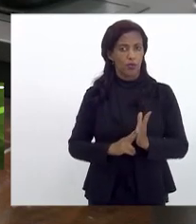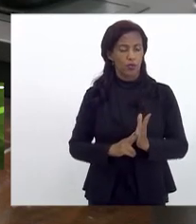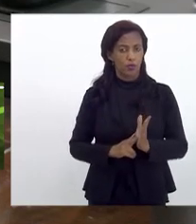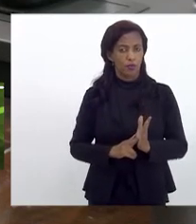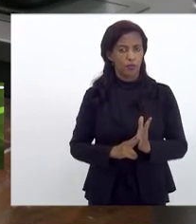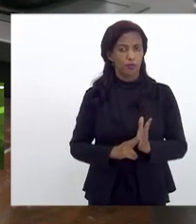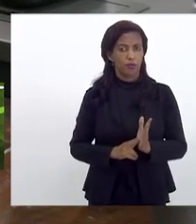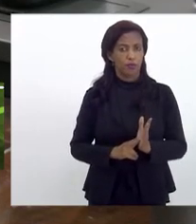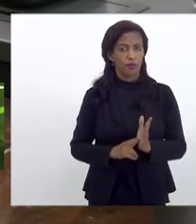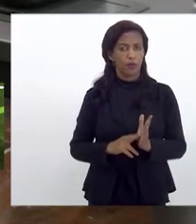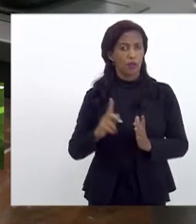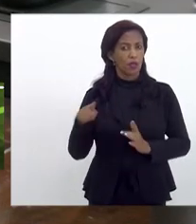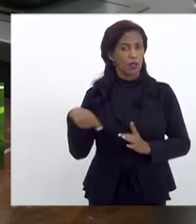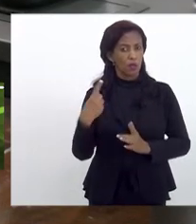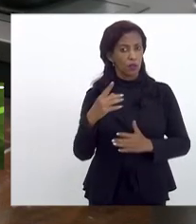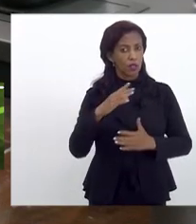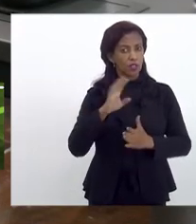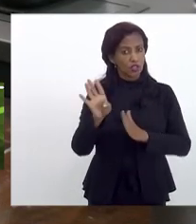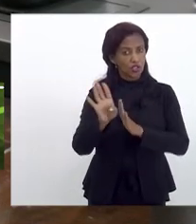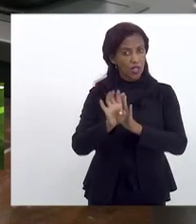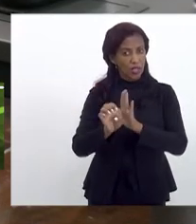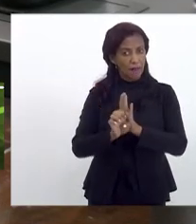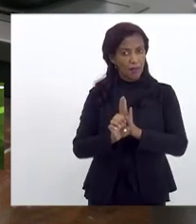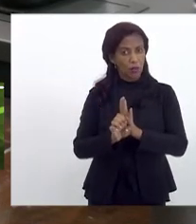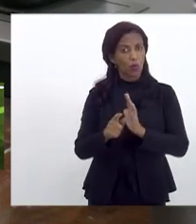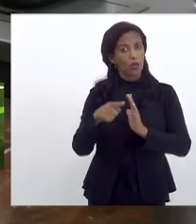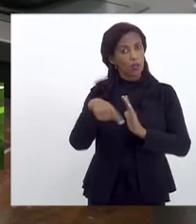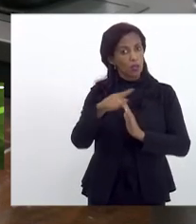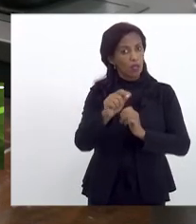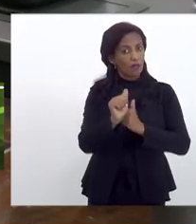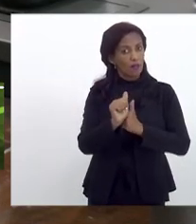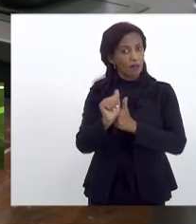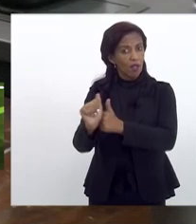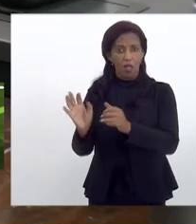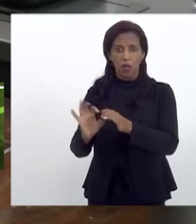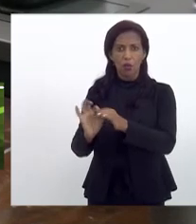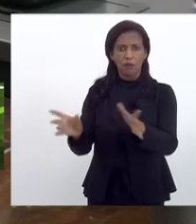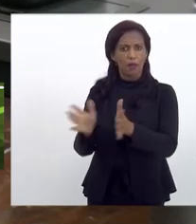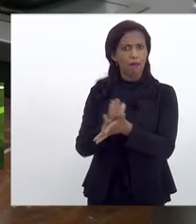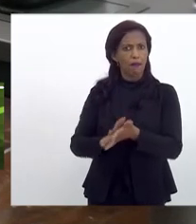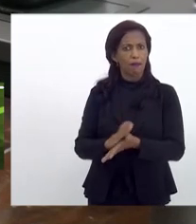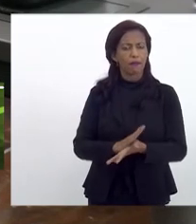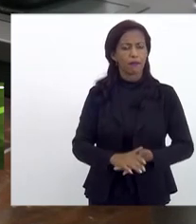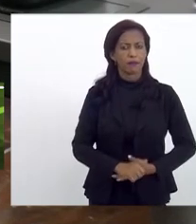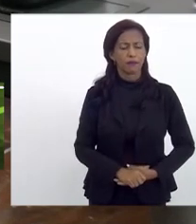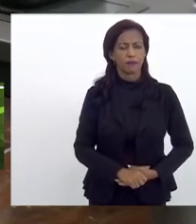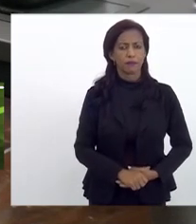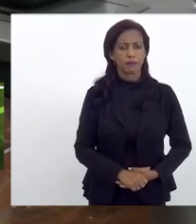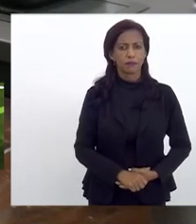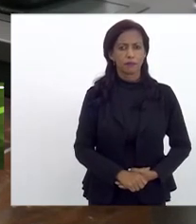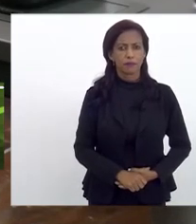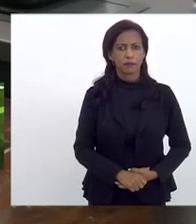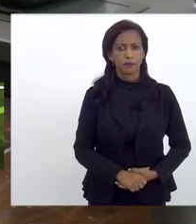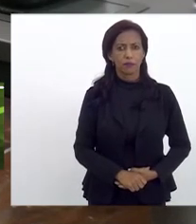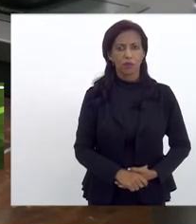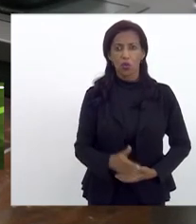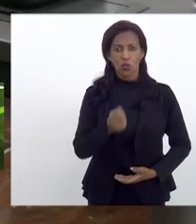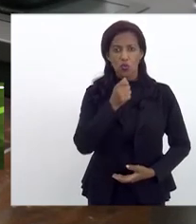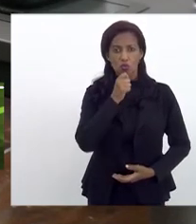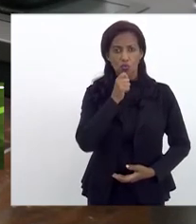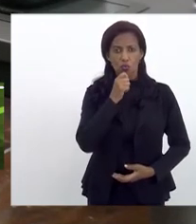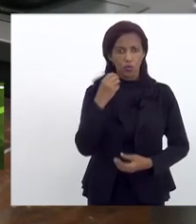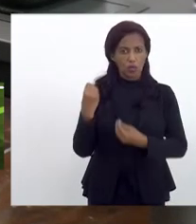E o que a gente emendou É que ele vai acompanhar Ele não delibera nada Então ele não terá voz